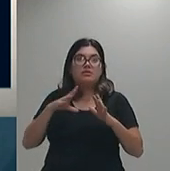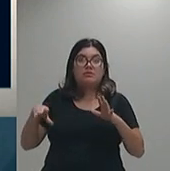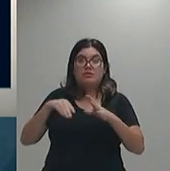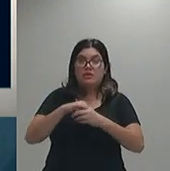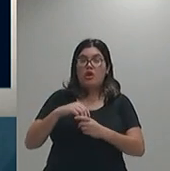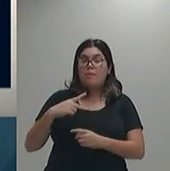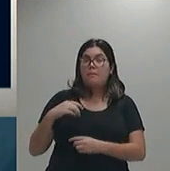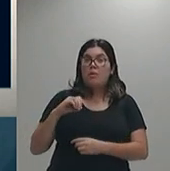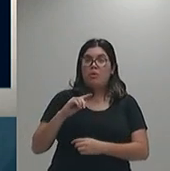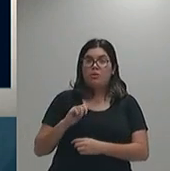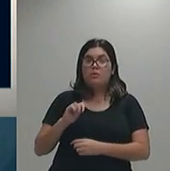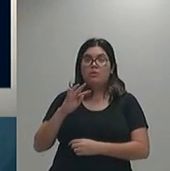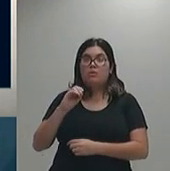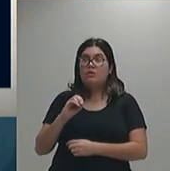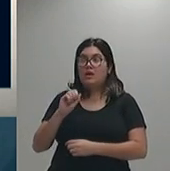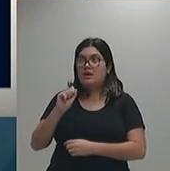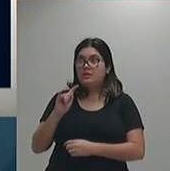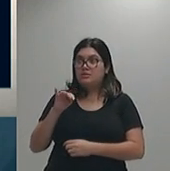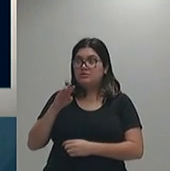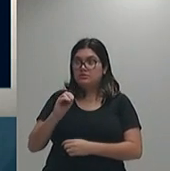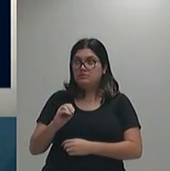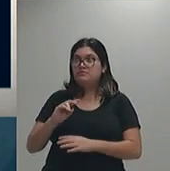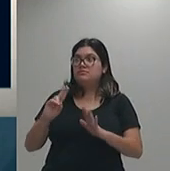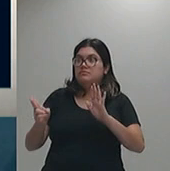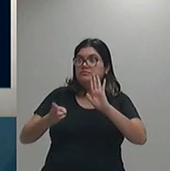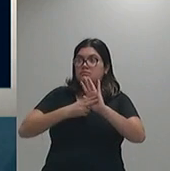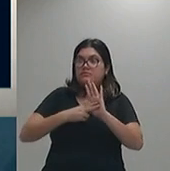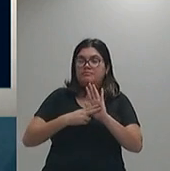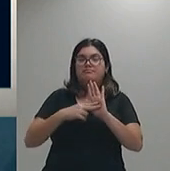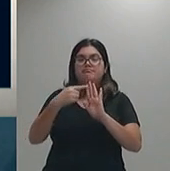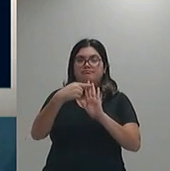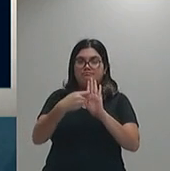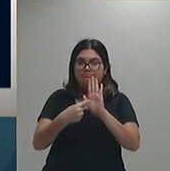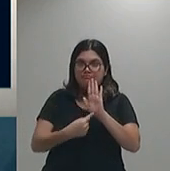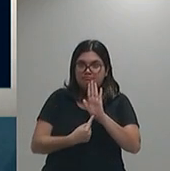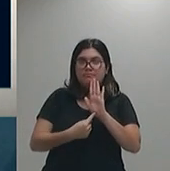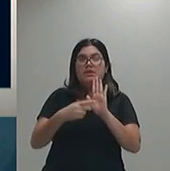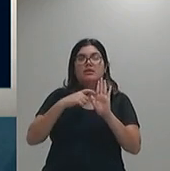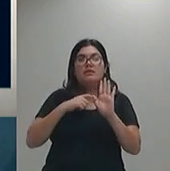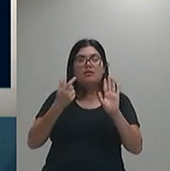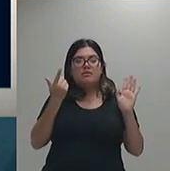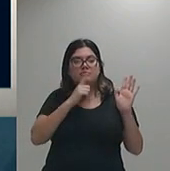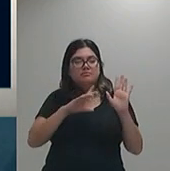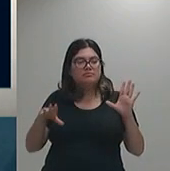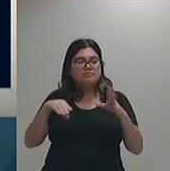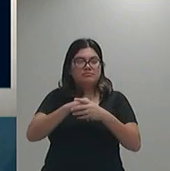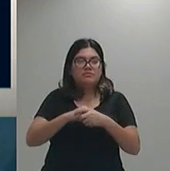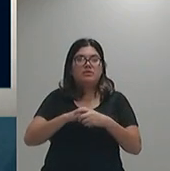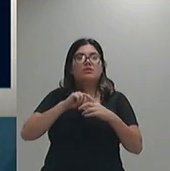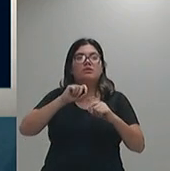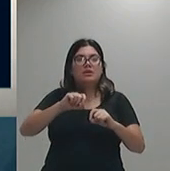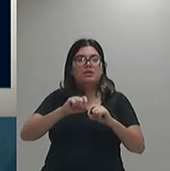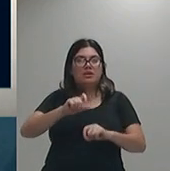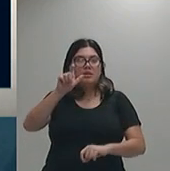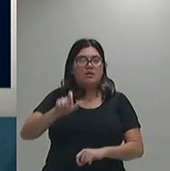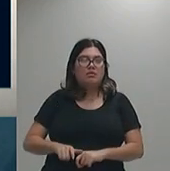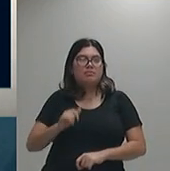de milho e ilegitimidade passiva de causas passando essa compor o feito na qualidade de interveniente